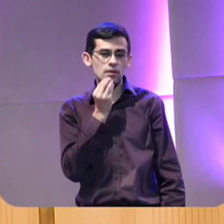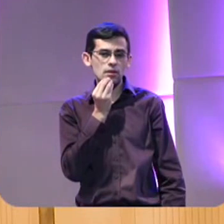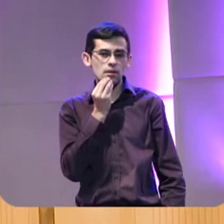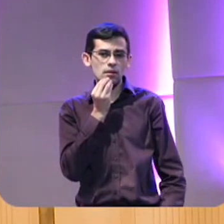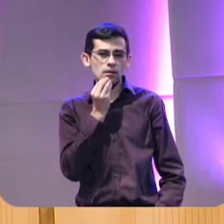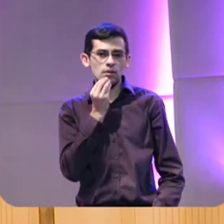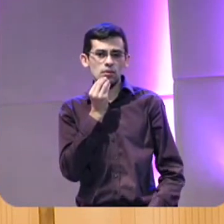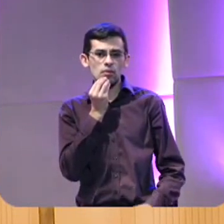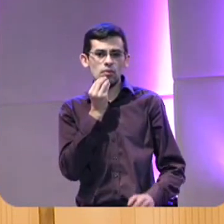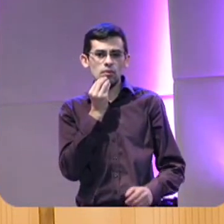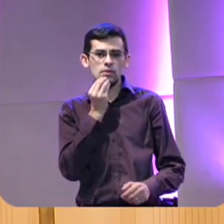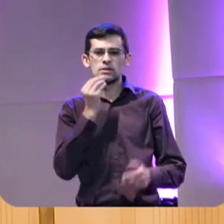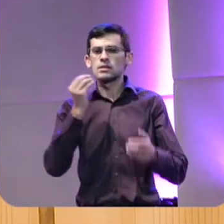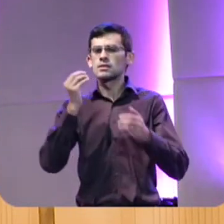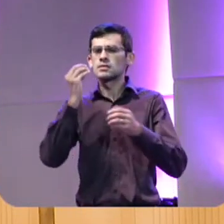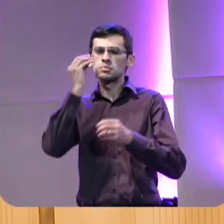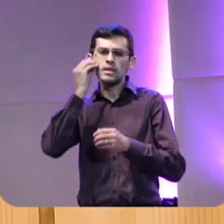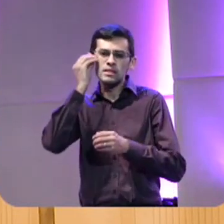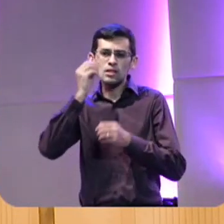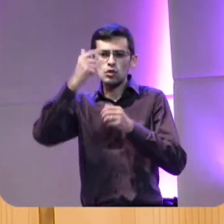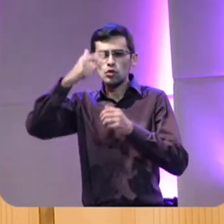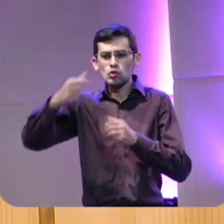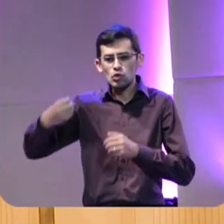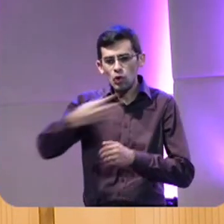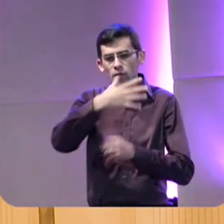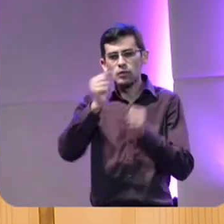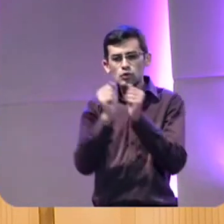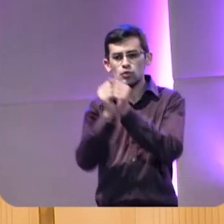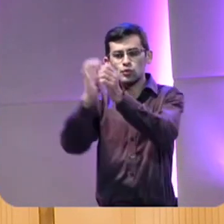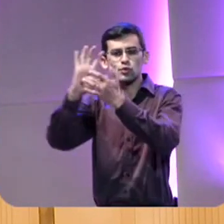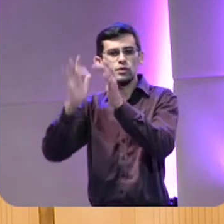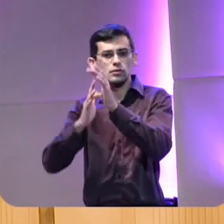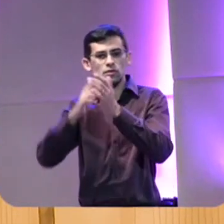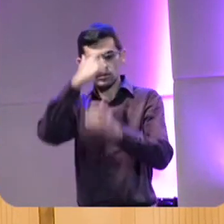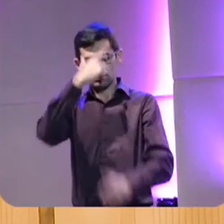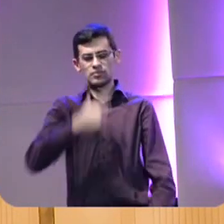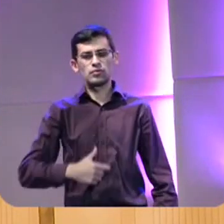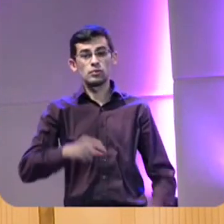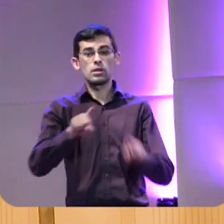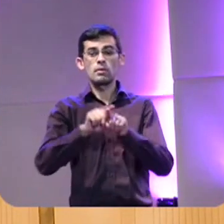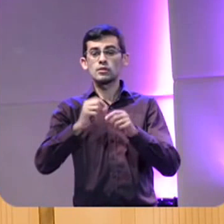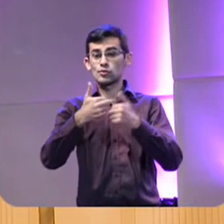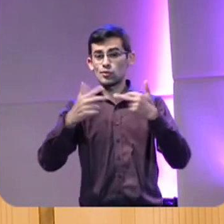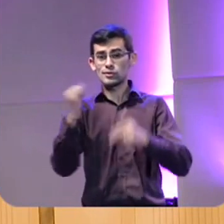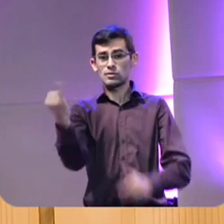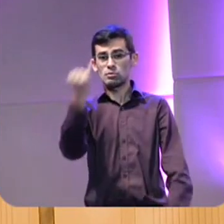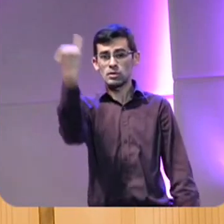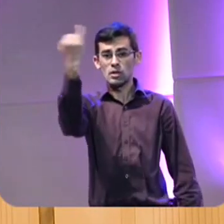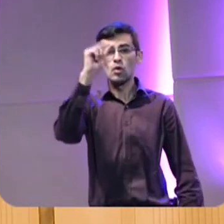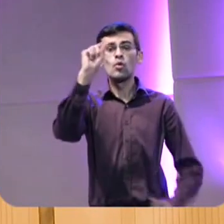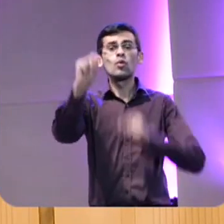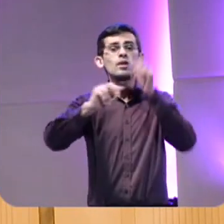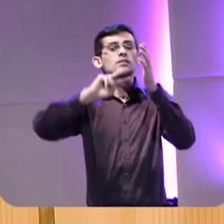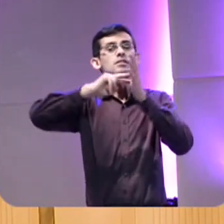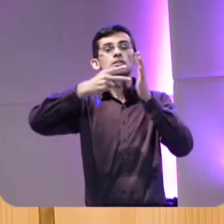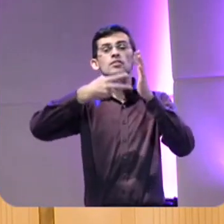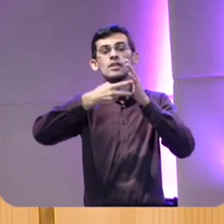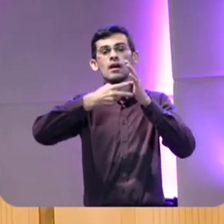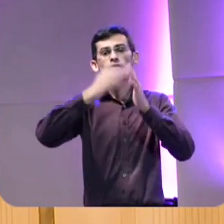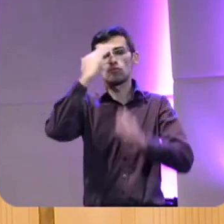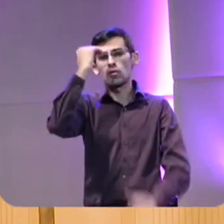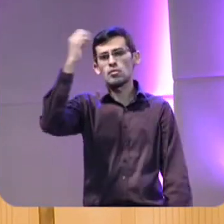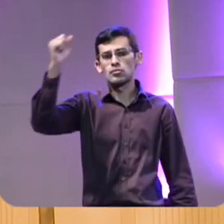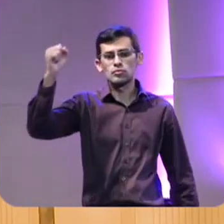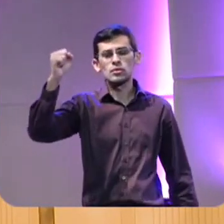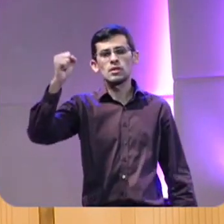a sua visão de Jesus, de si mesmo, do que é o mais importante, do que significa sucesso.